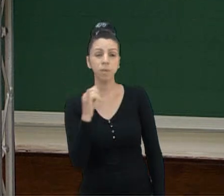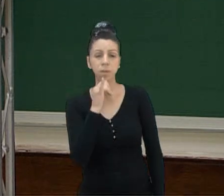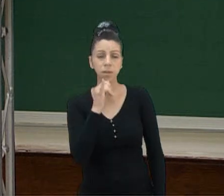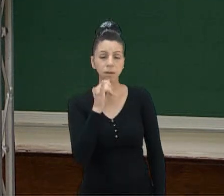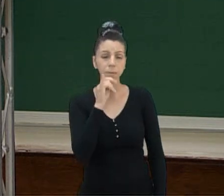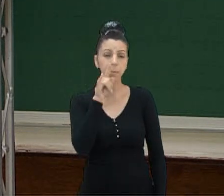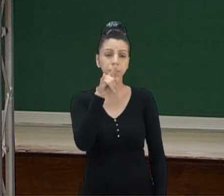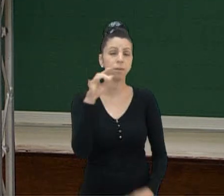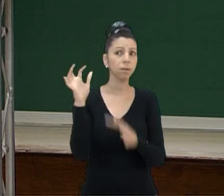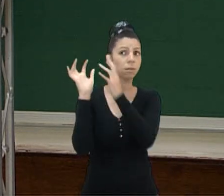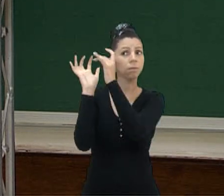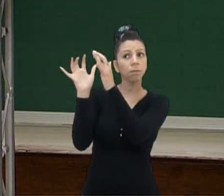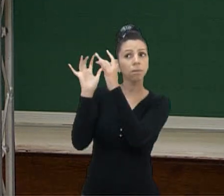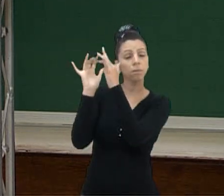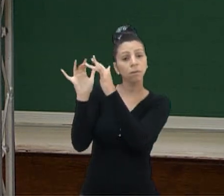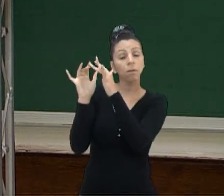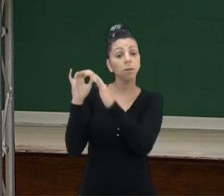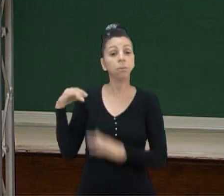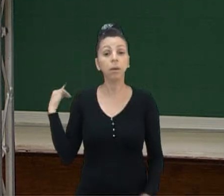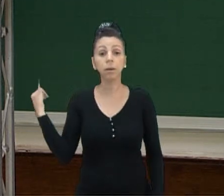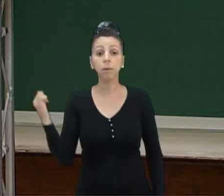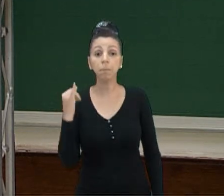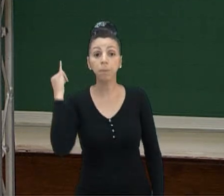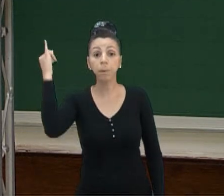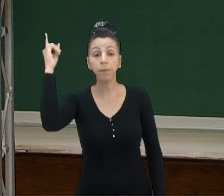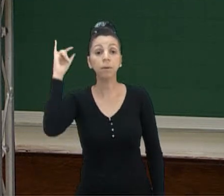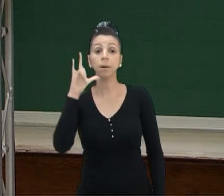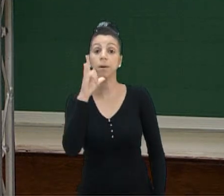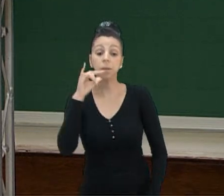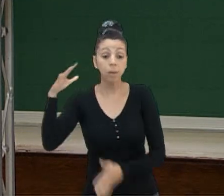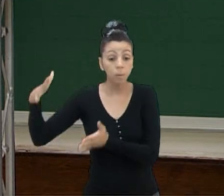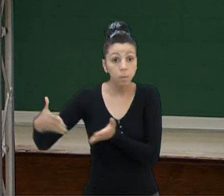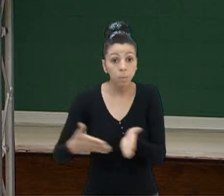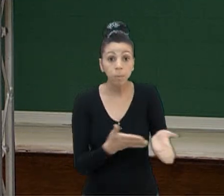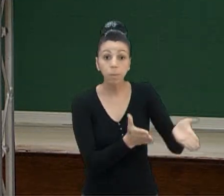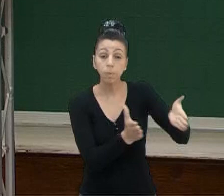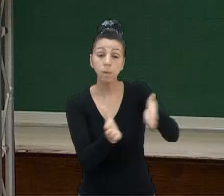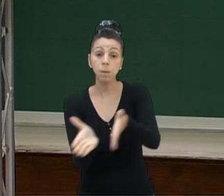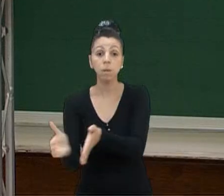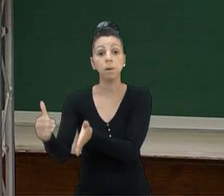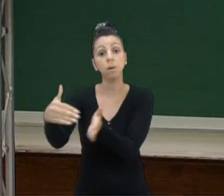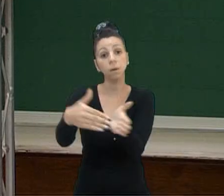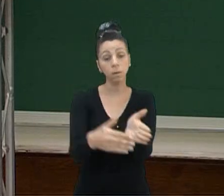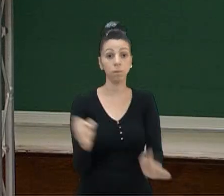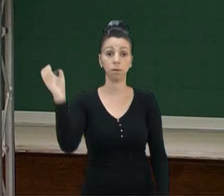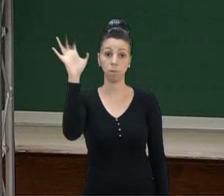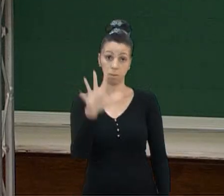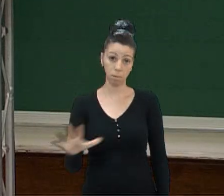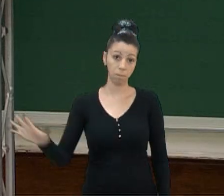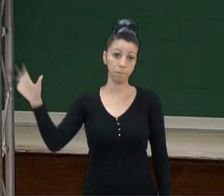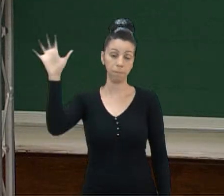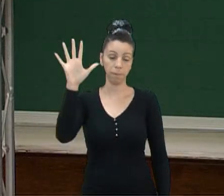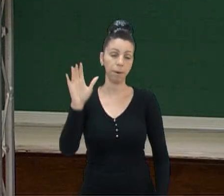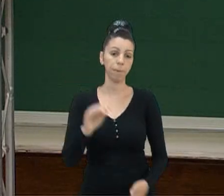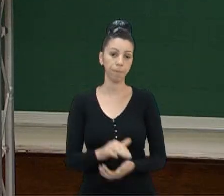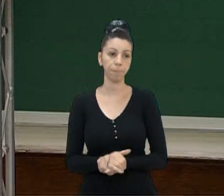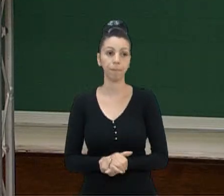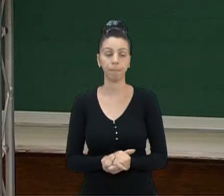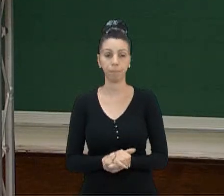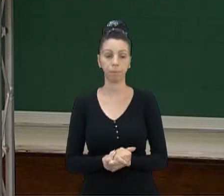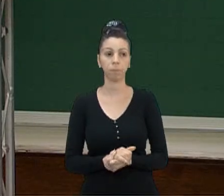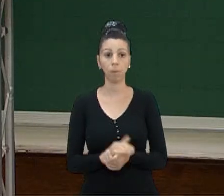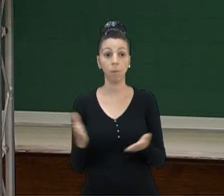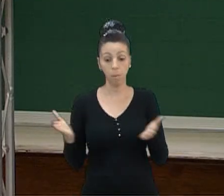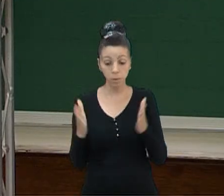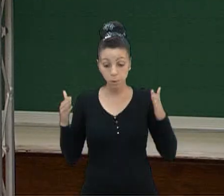vocês pensarem na importância da hidrografia europeia. São nomes de rios que vocês ouvem falar muitas vezes, mas hoje a gente